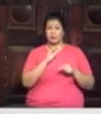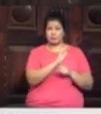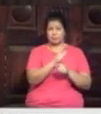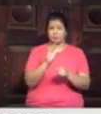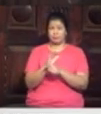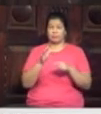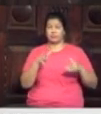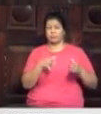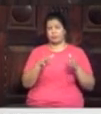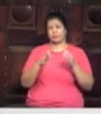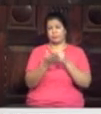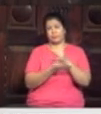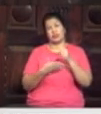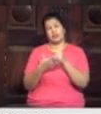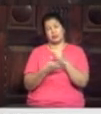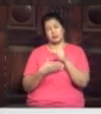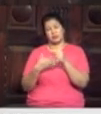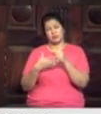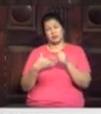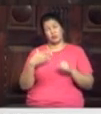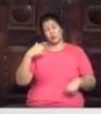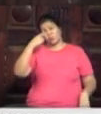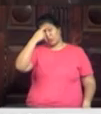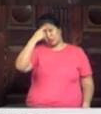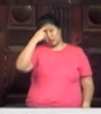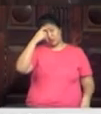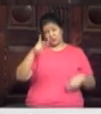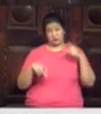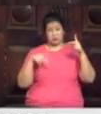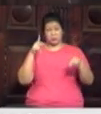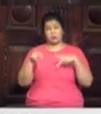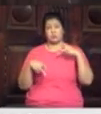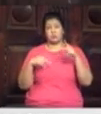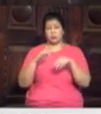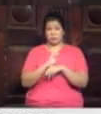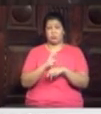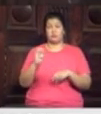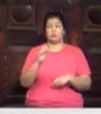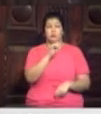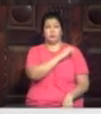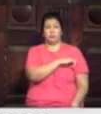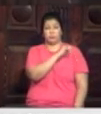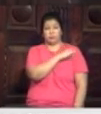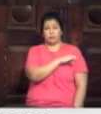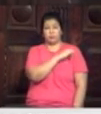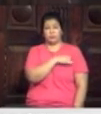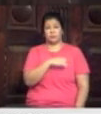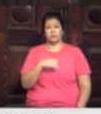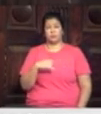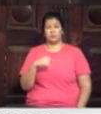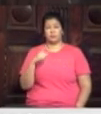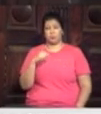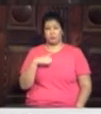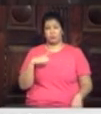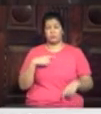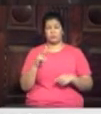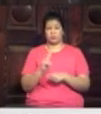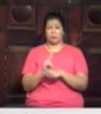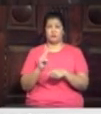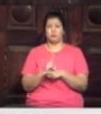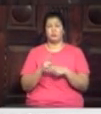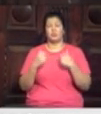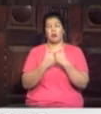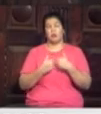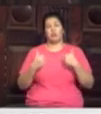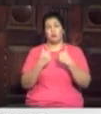saneamento básico. A consciência da população do Estado do Rio de Janeiro está representada na